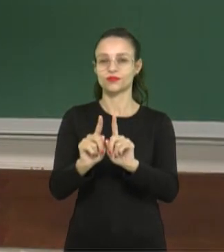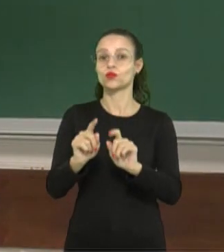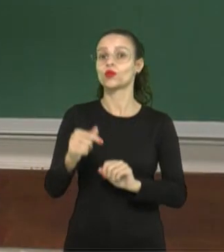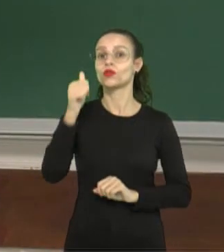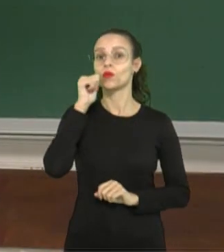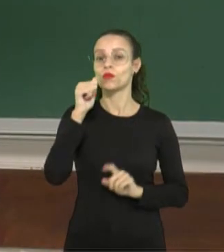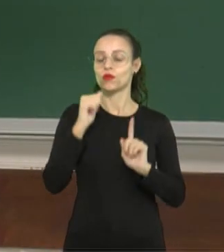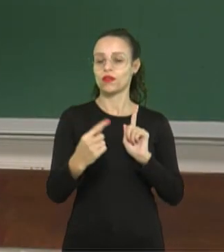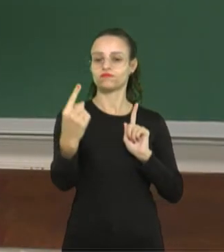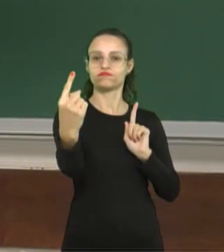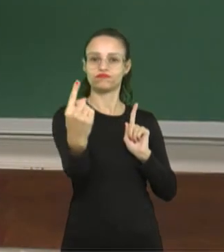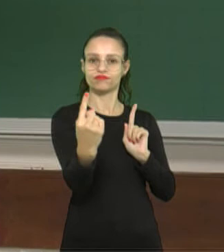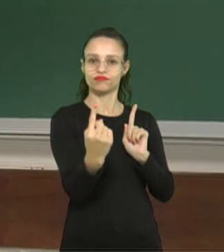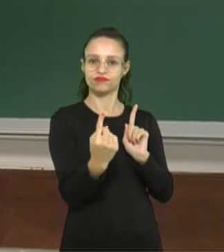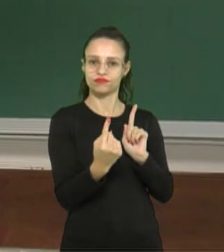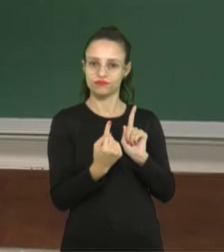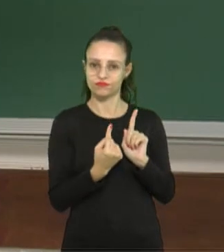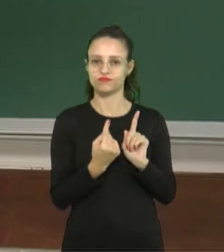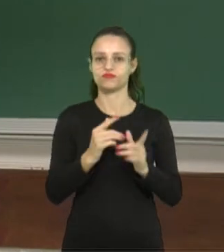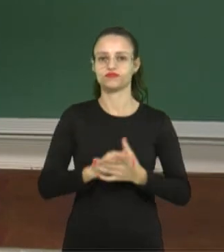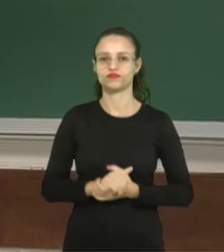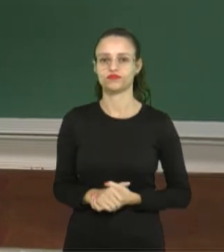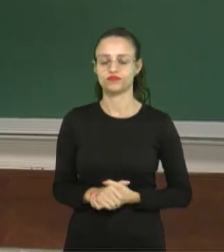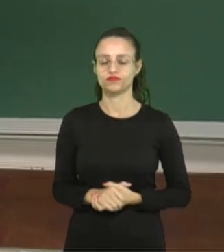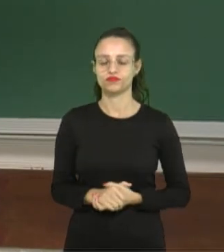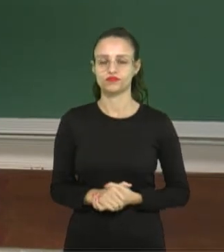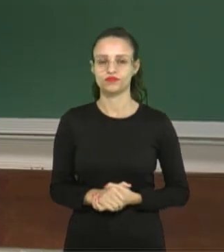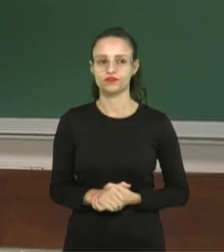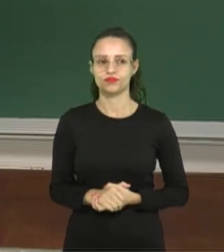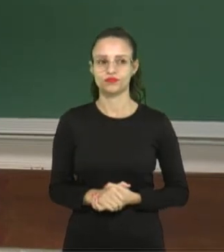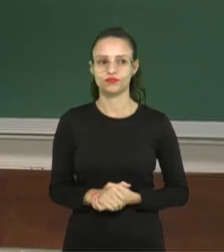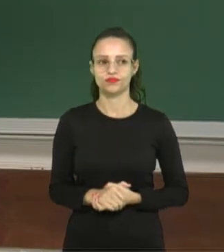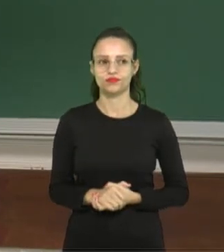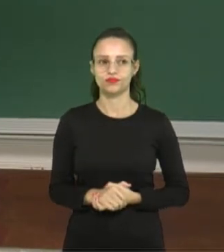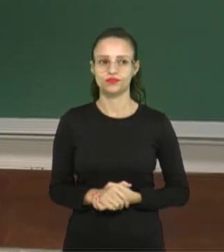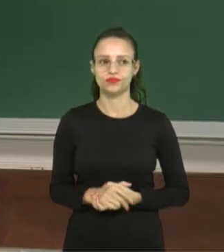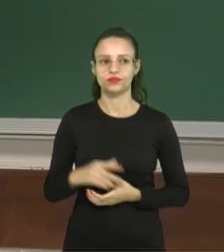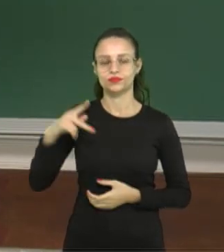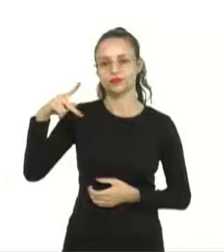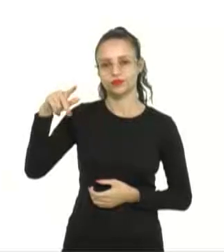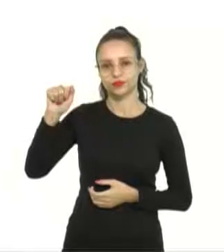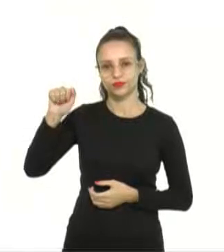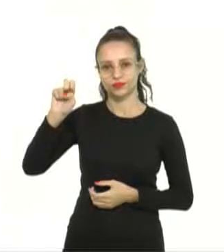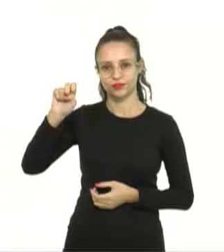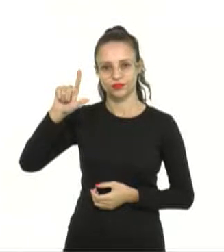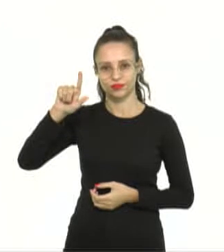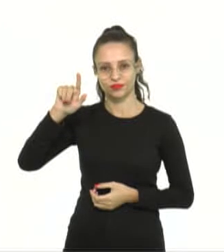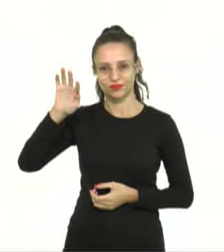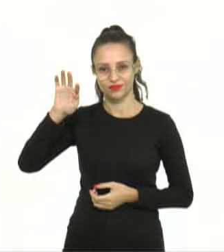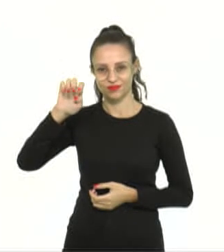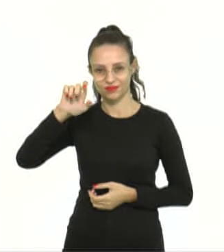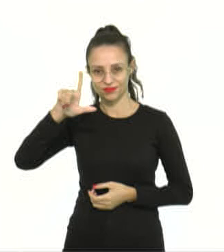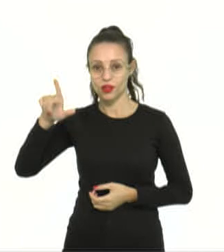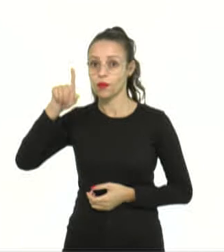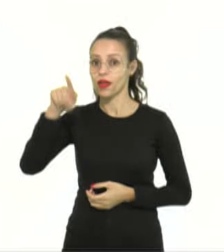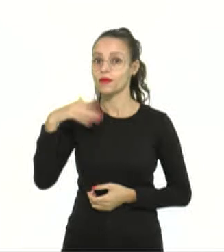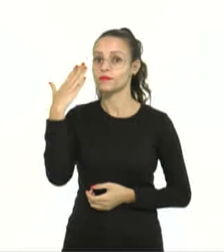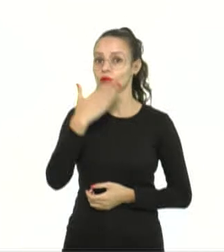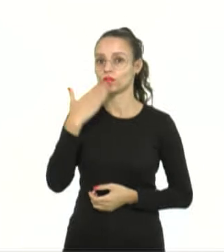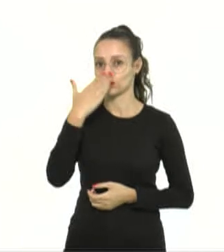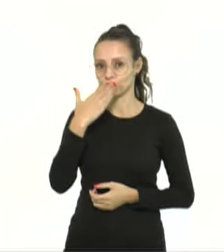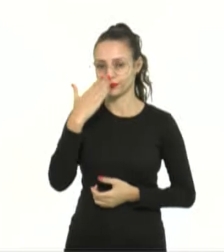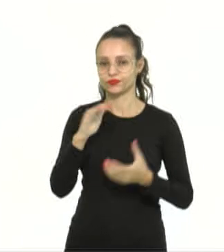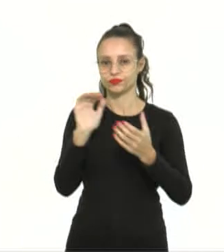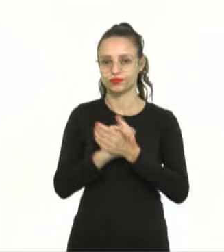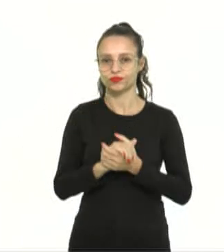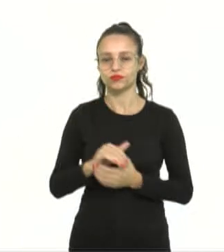noiva. El pastel de bodas. Pastel é o bolo de casamento, né? Uma palavra, né,